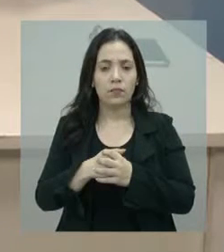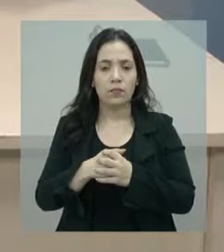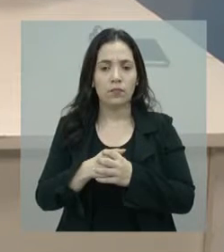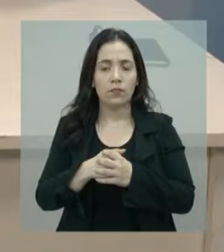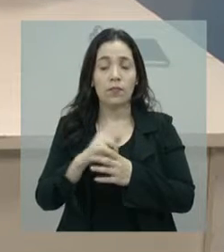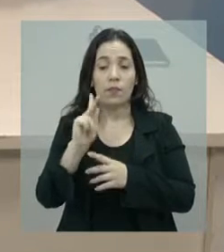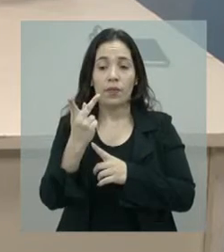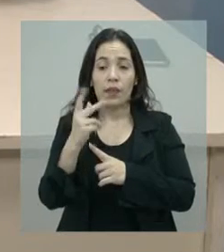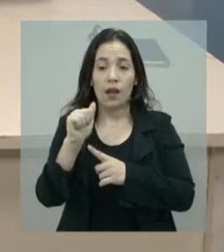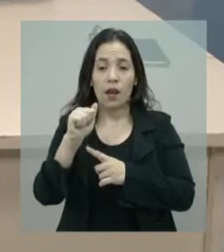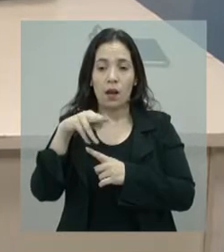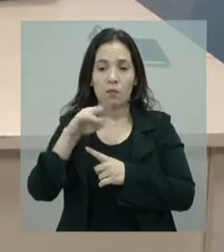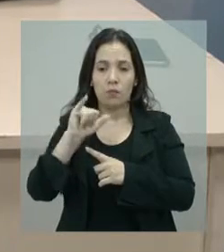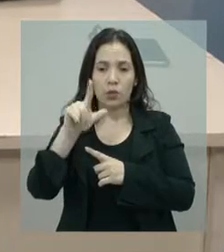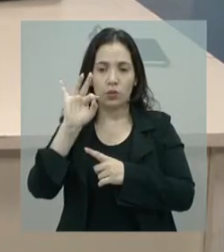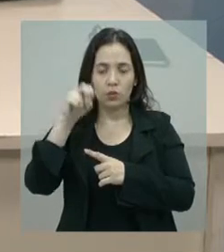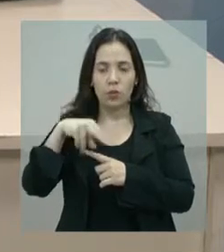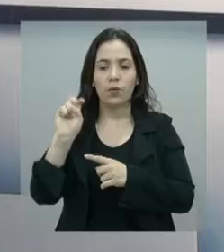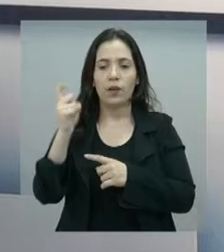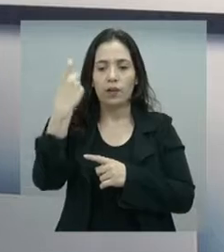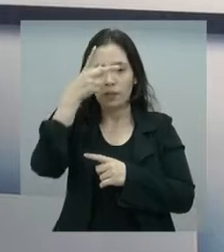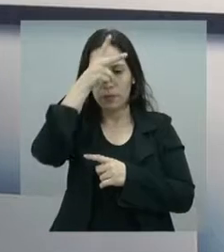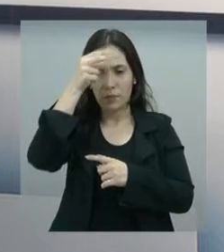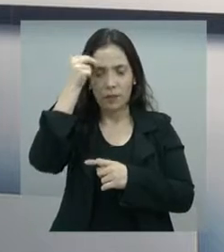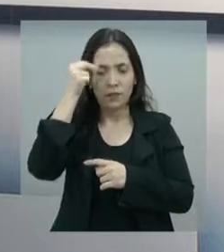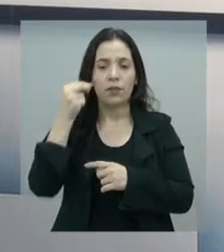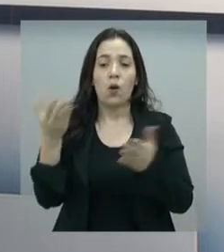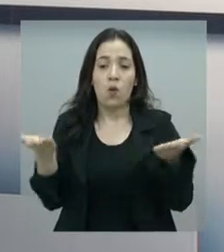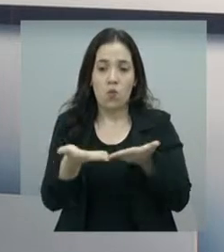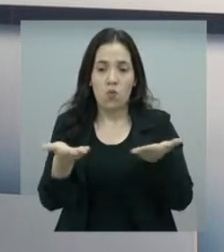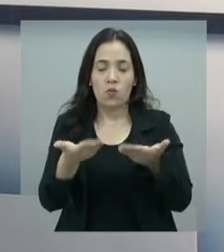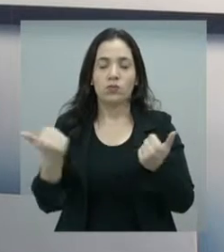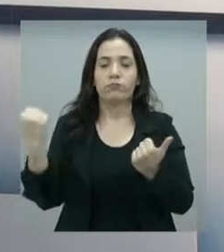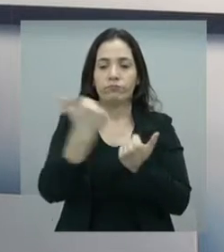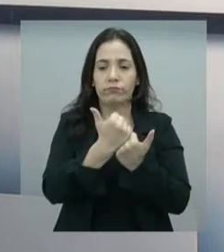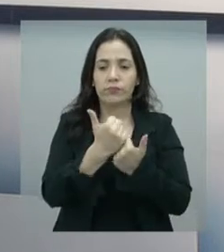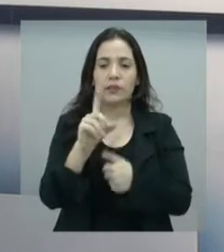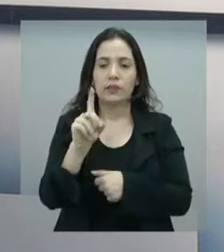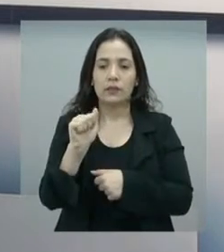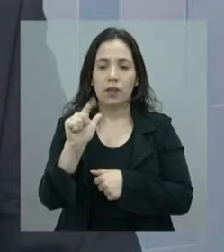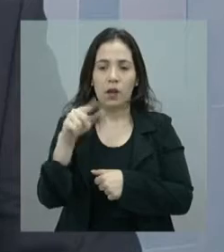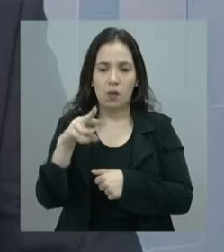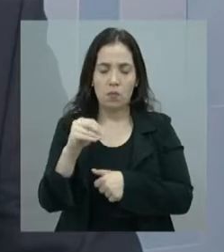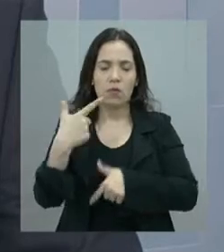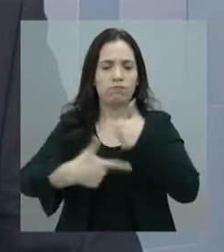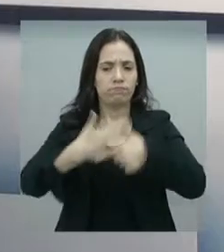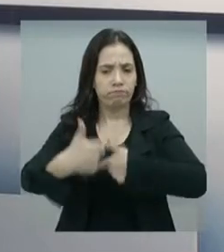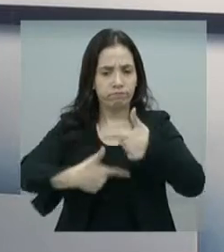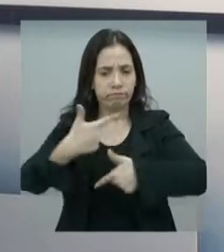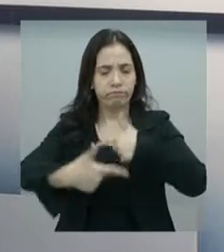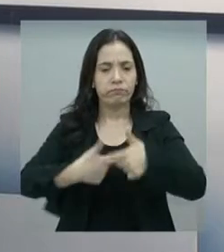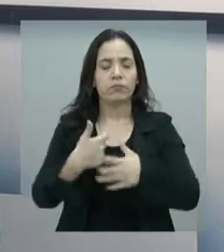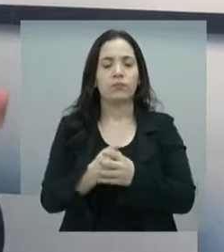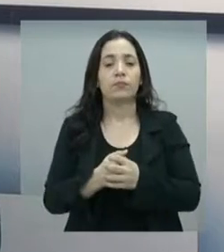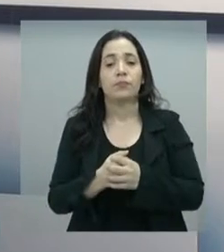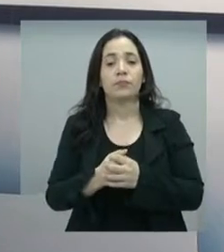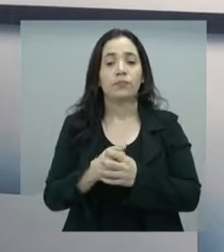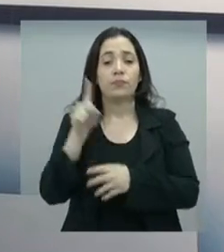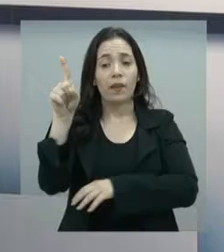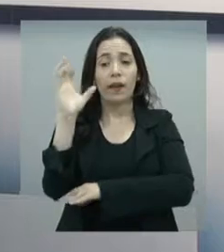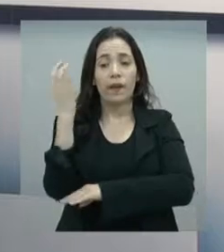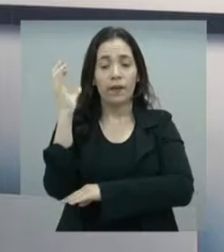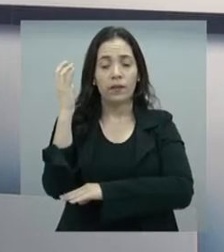O Hamilton. Hamilton. Era o Hamilton, né? É de amigo, Hamilton, um abraço. Hoje é o Dalmo. Né? Faz um grande trabalho. Lá em Crateús, agora as